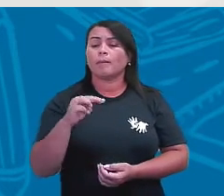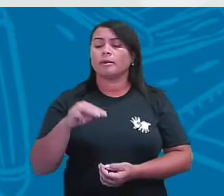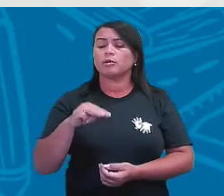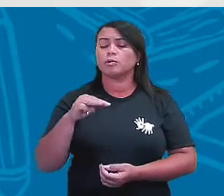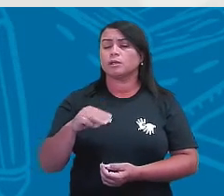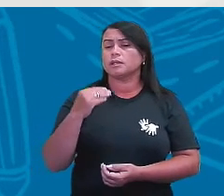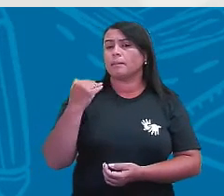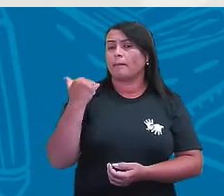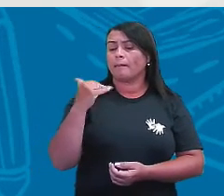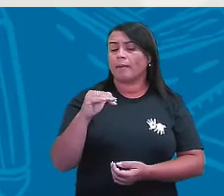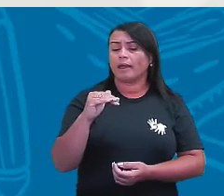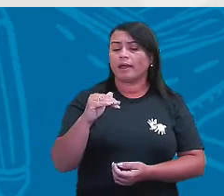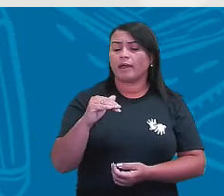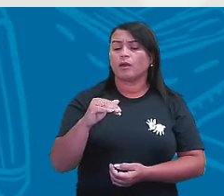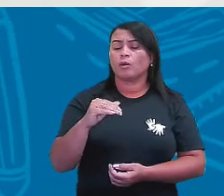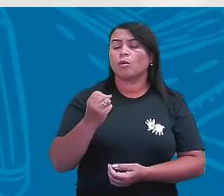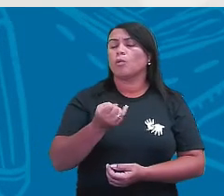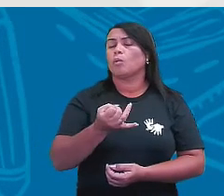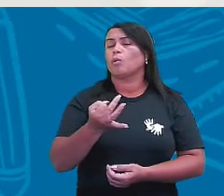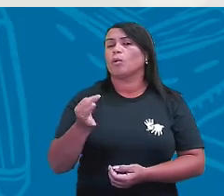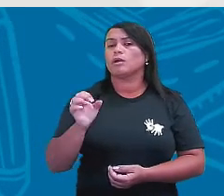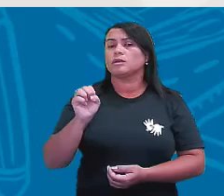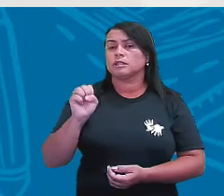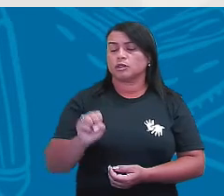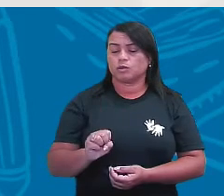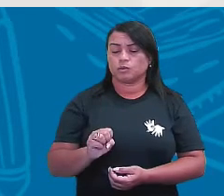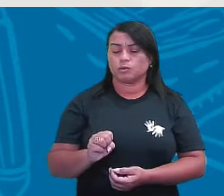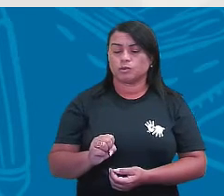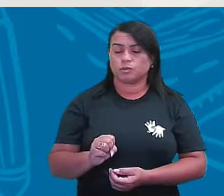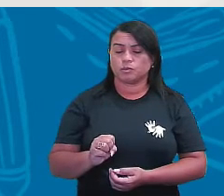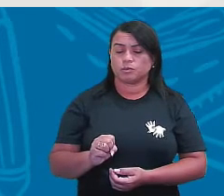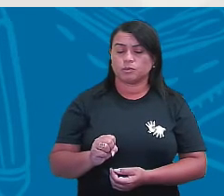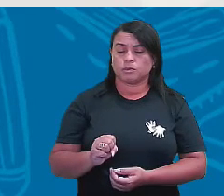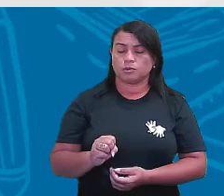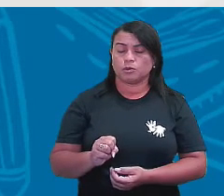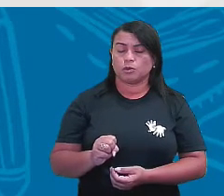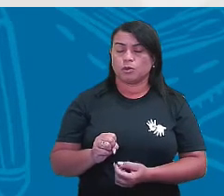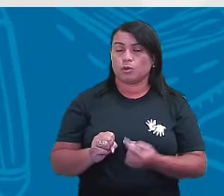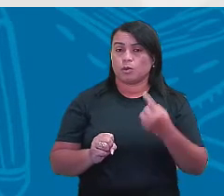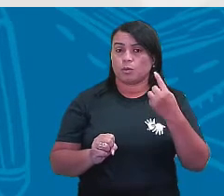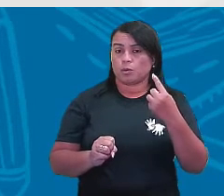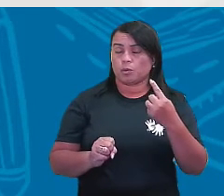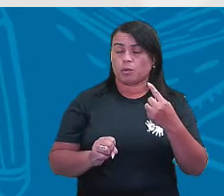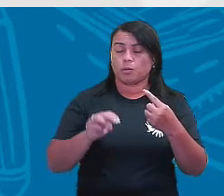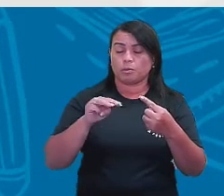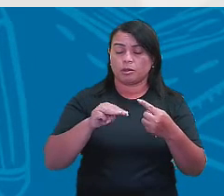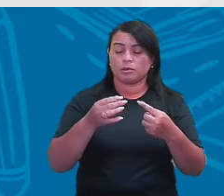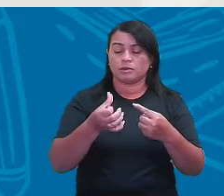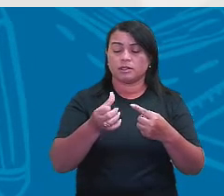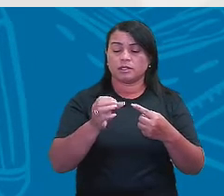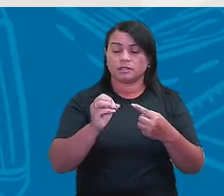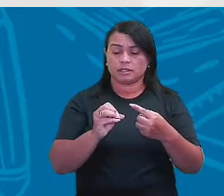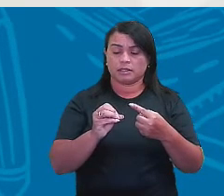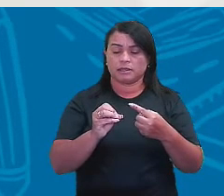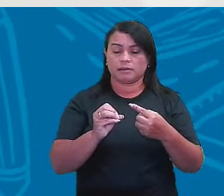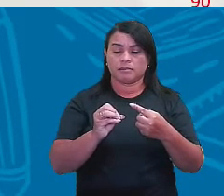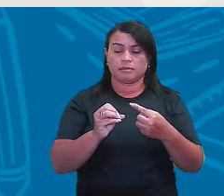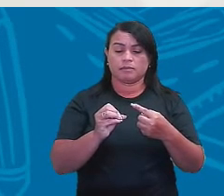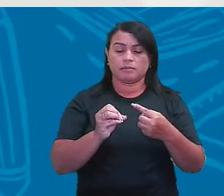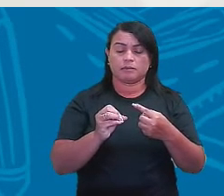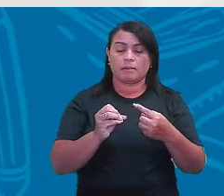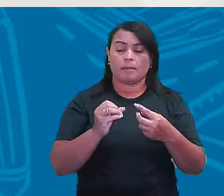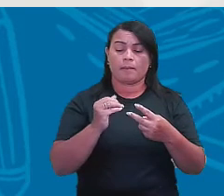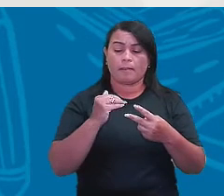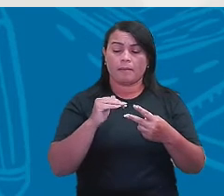e meio há quantos segundos? Ó, 1 minuto tem 60,